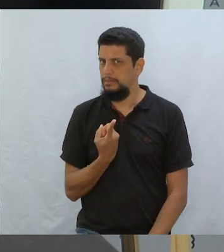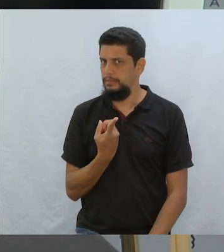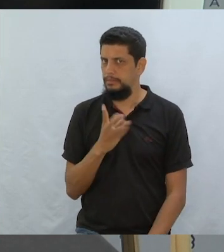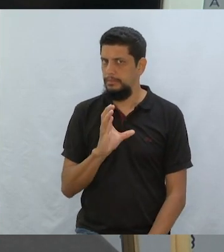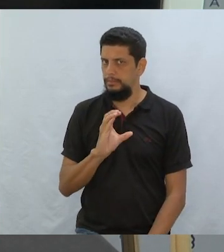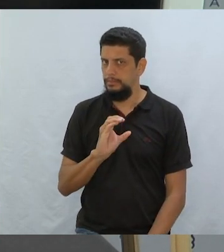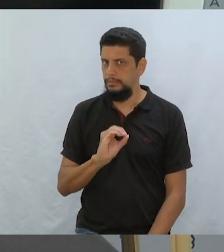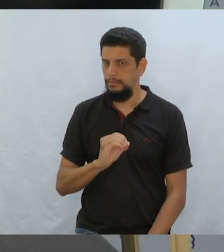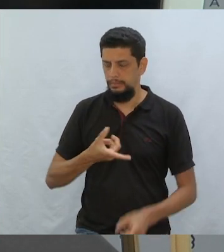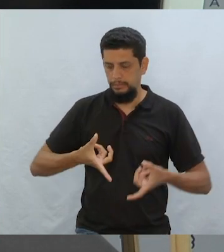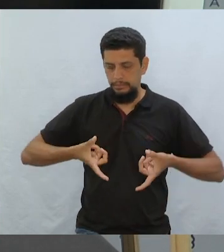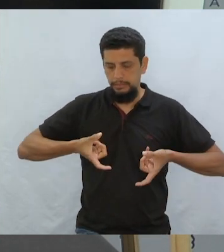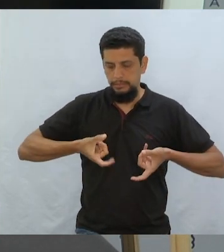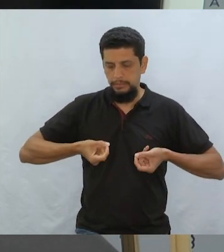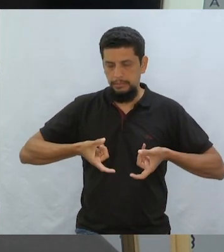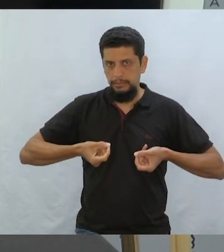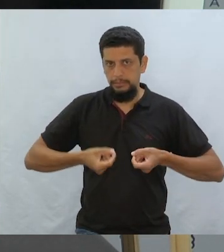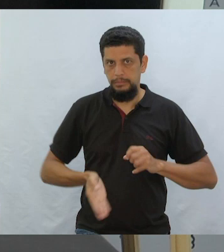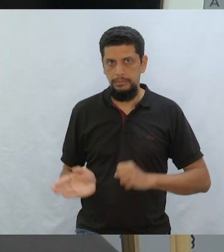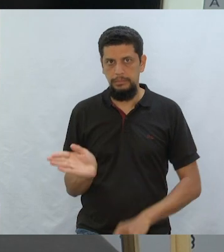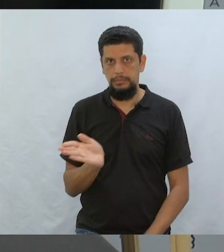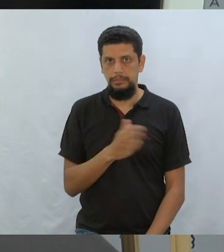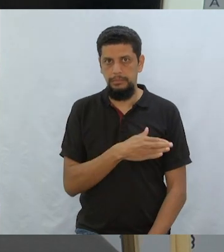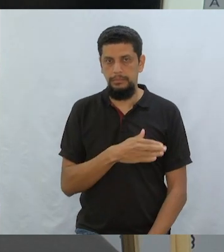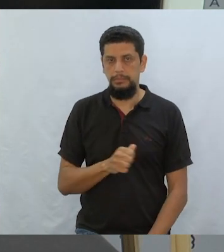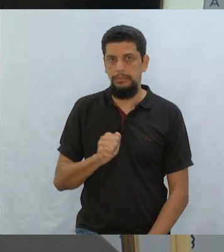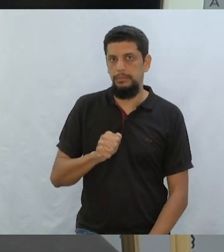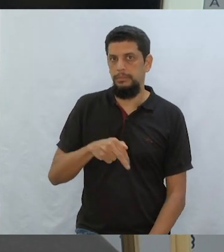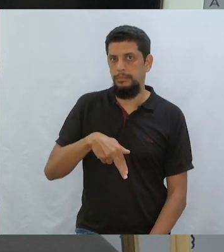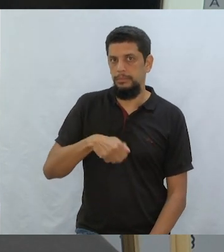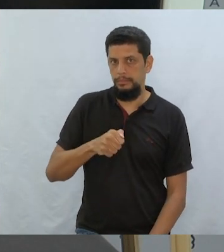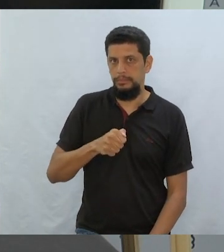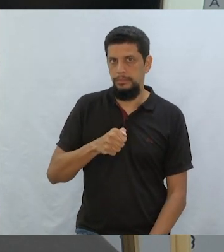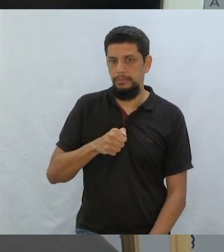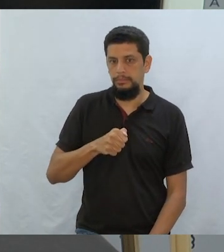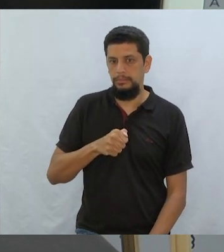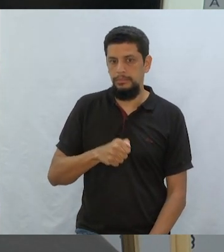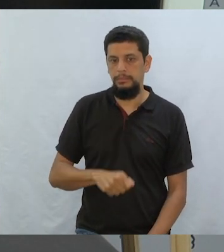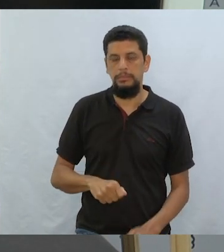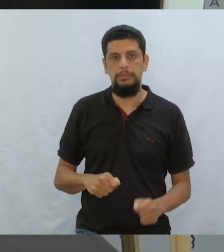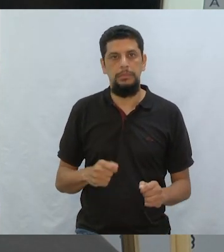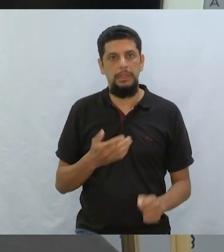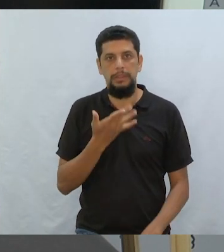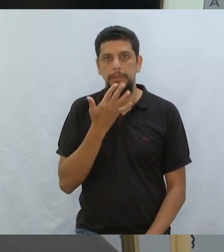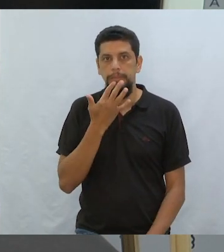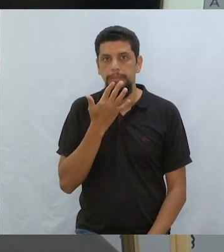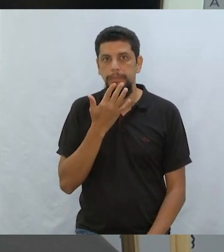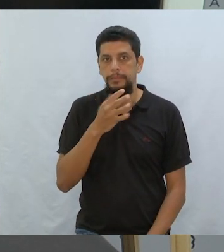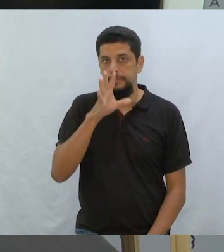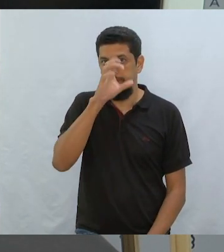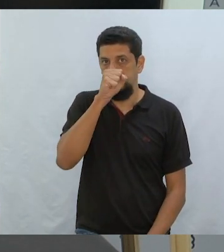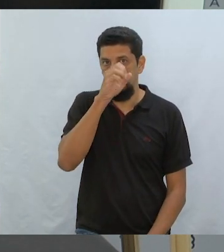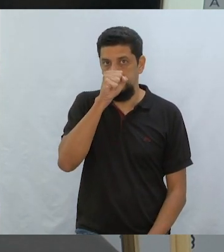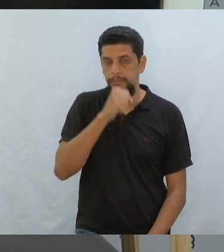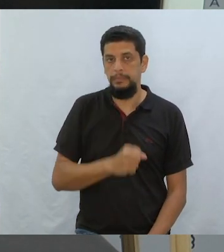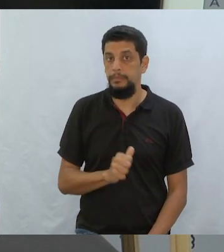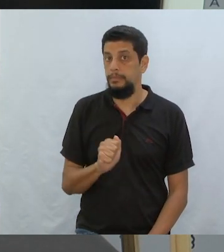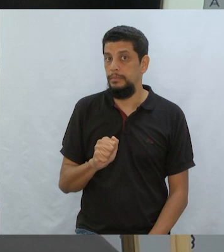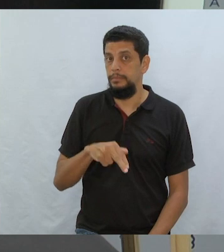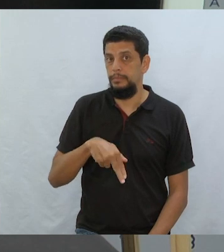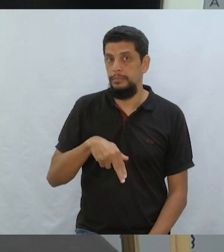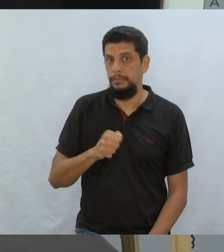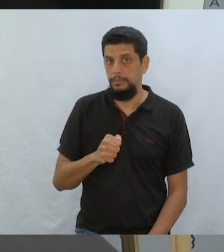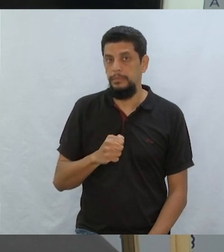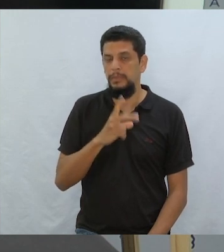gramas. E a Ana, eu vou representar com a cor laranja. E a Ana acha que tem